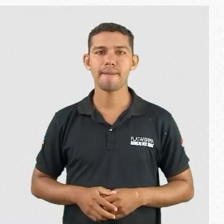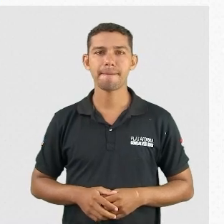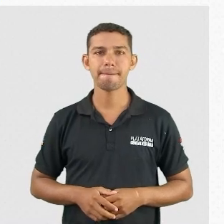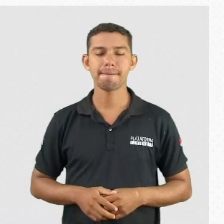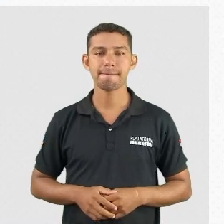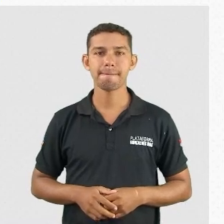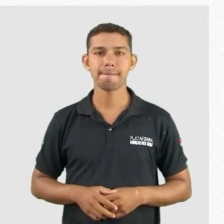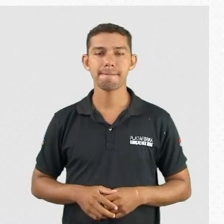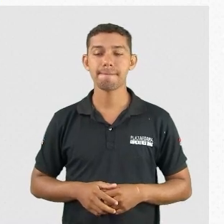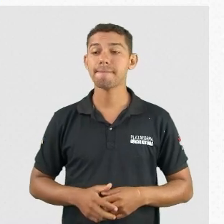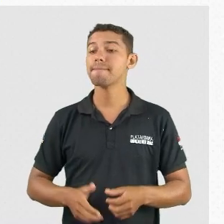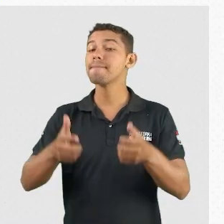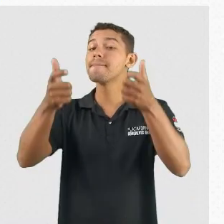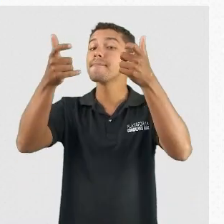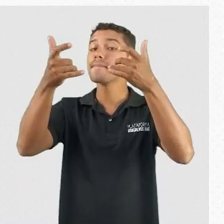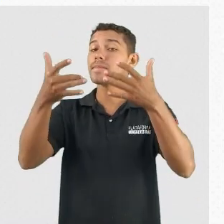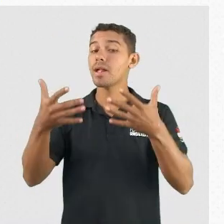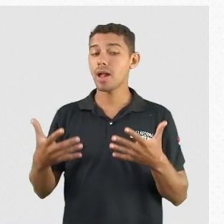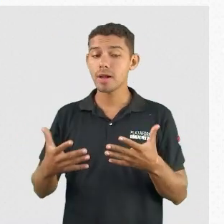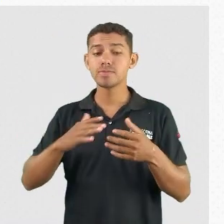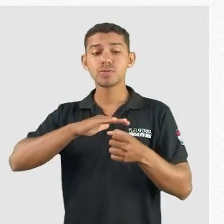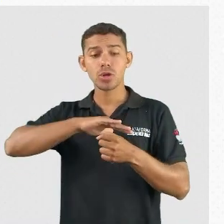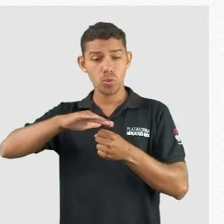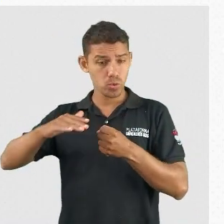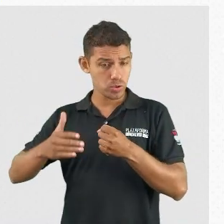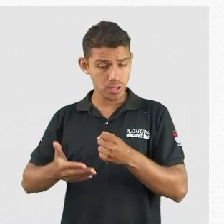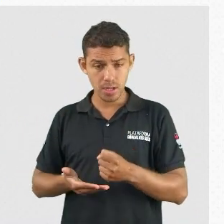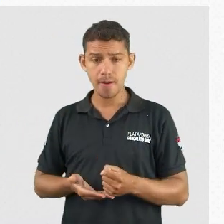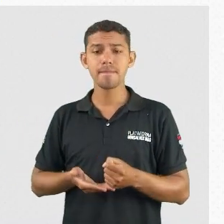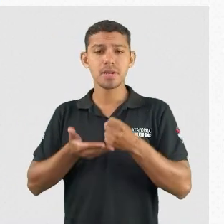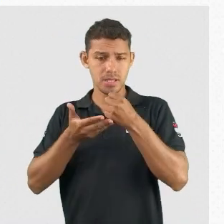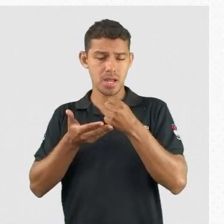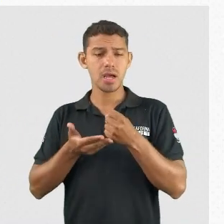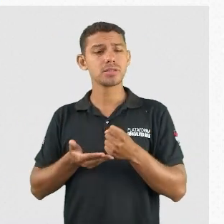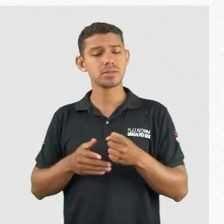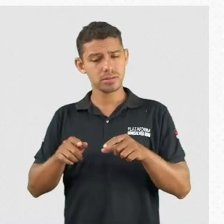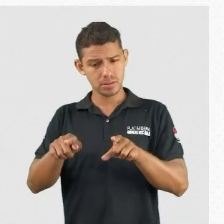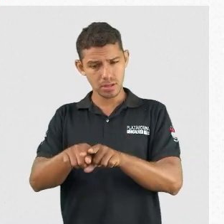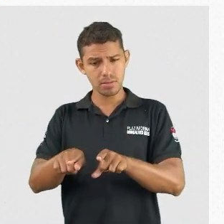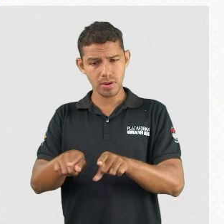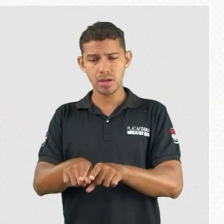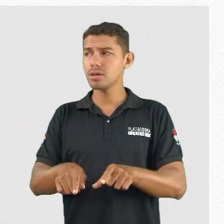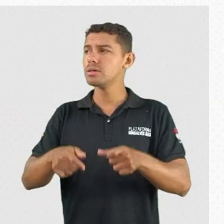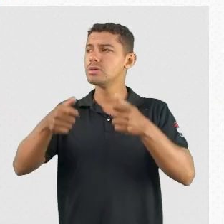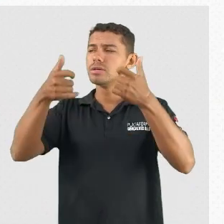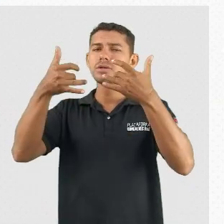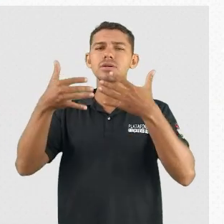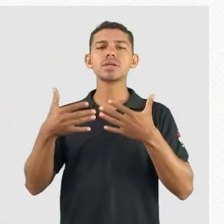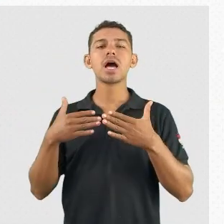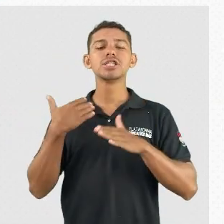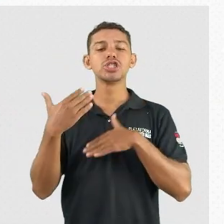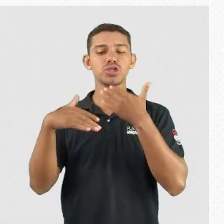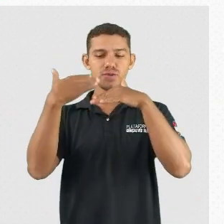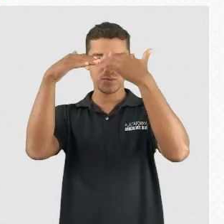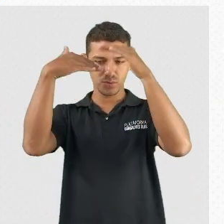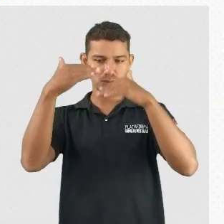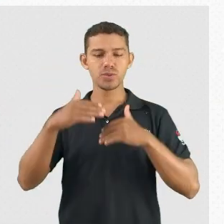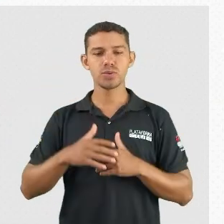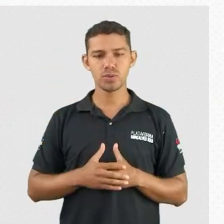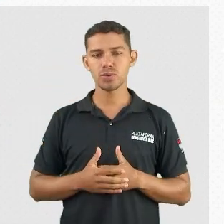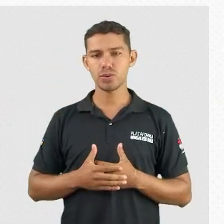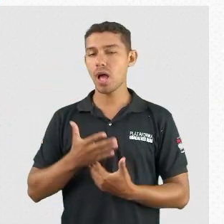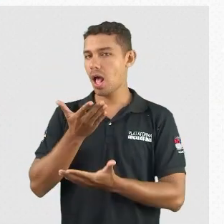Então, a gente falar aí sobre sustentabilidade é falar também sobre desenvolvimento. Numa